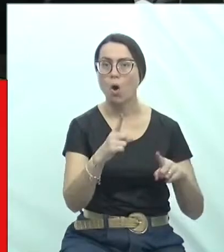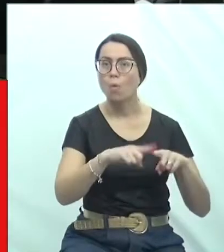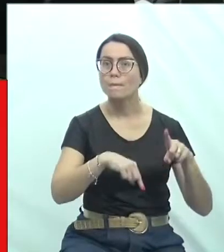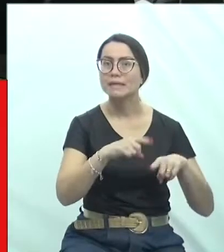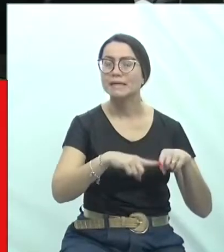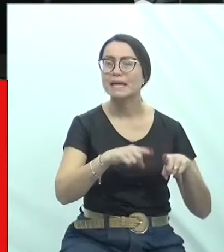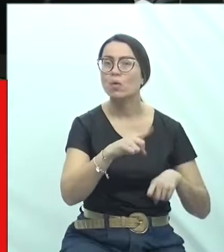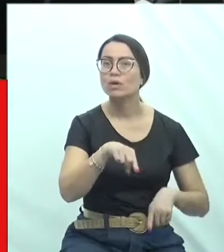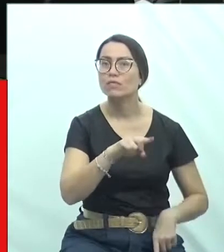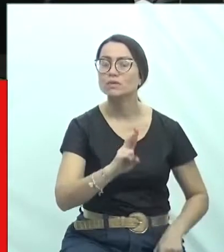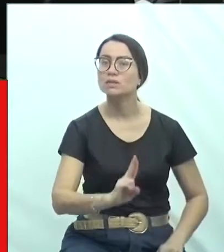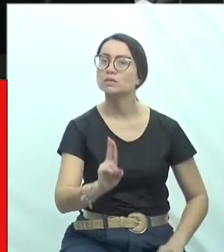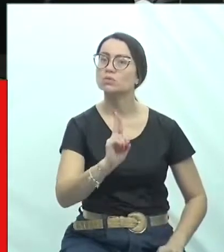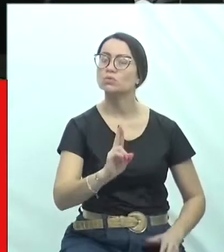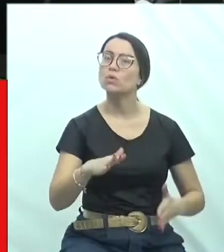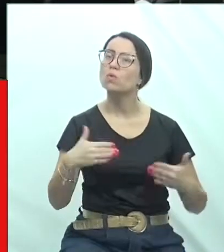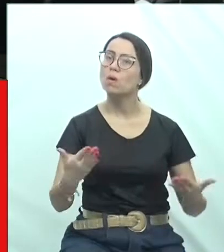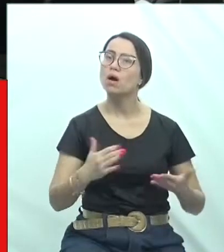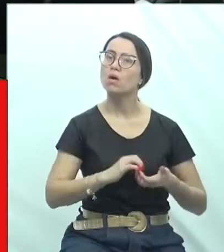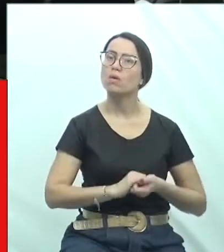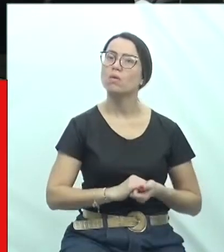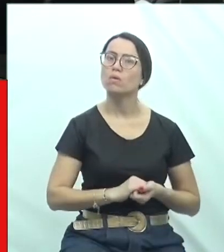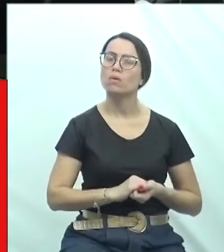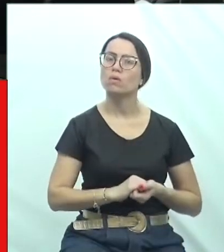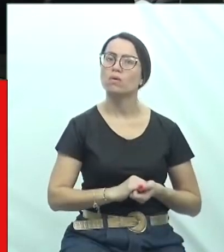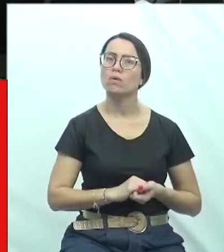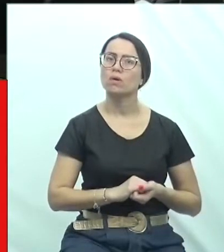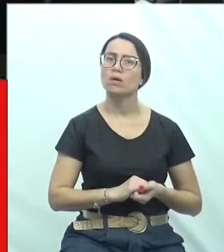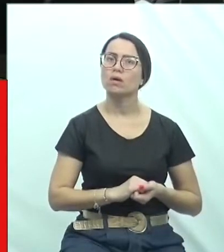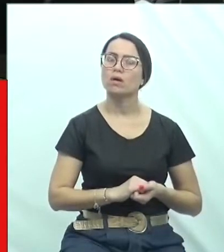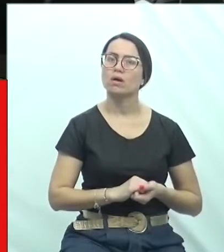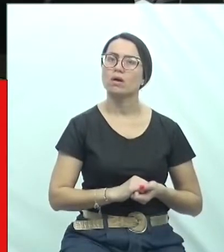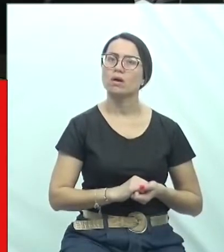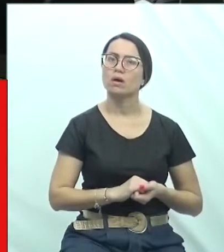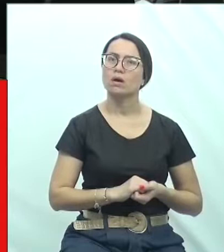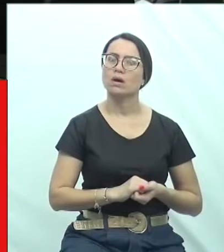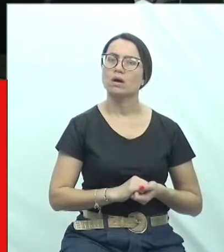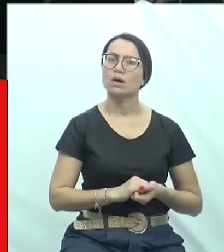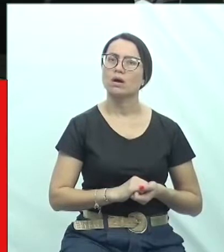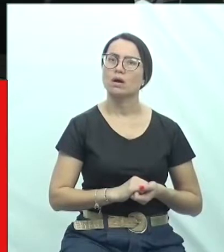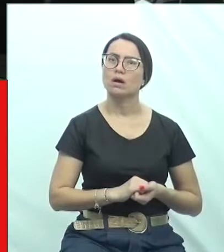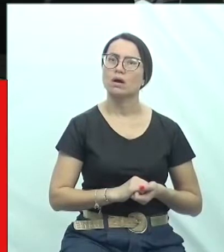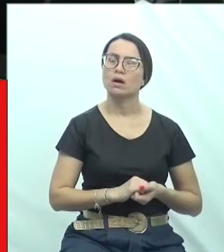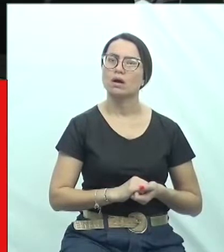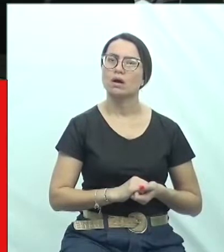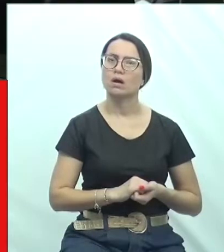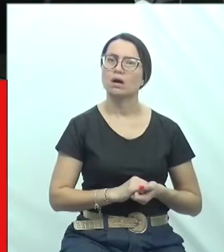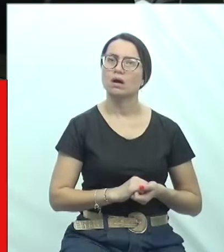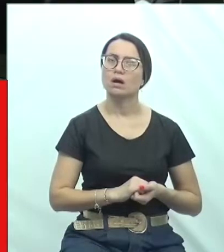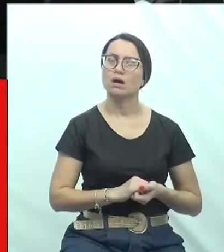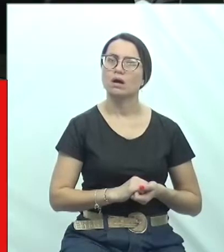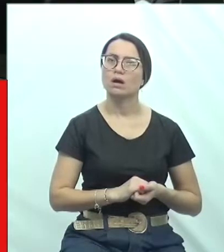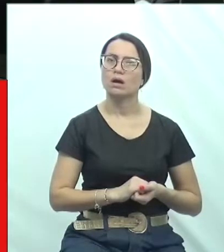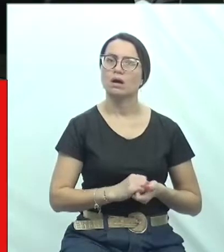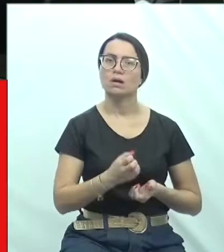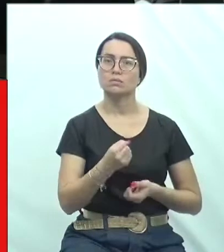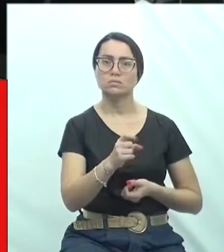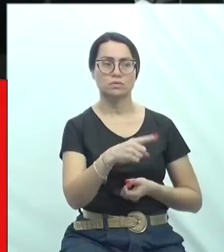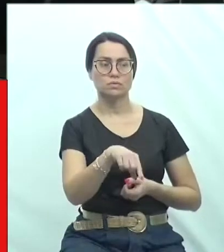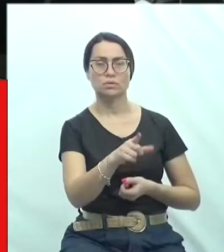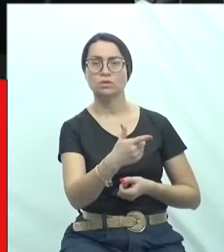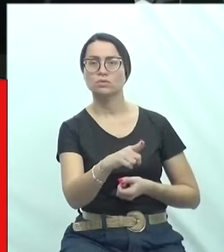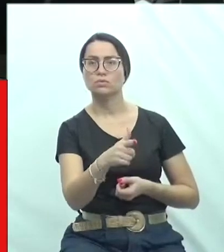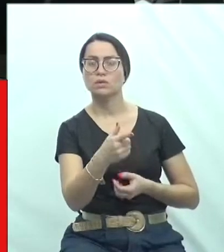pergunta. Essa se vocês não têm, preta, não, é desconhecida do então, se vocês não têm, eu faria um desafio aí aos nobres vereadores